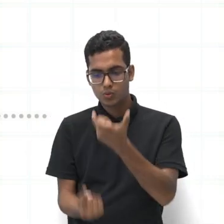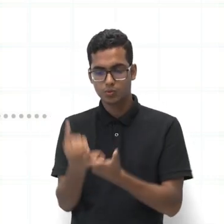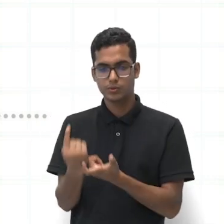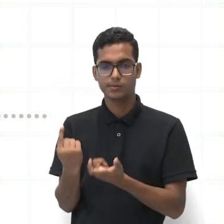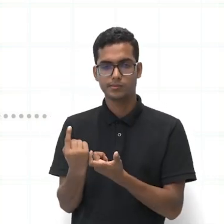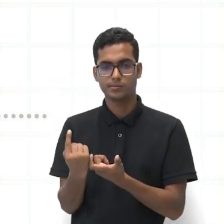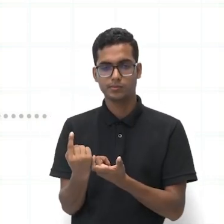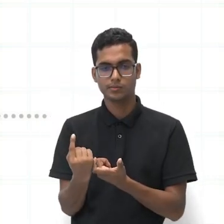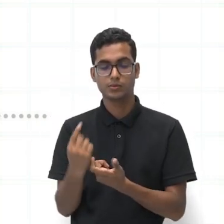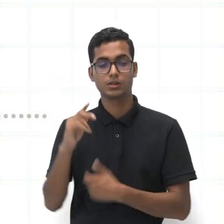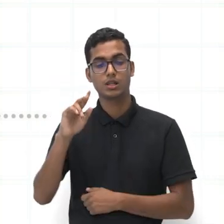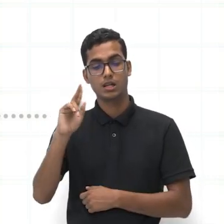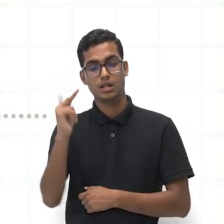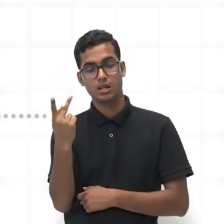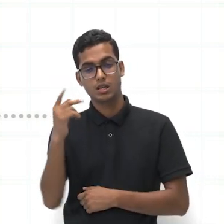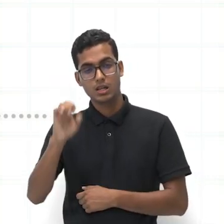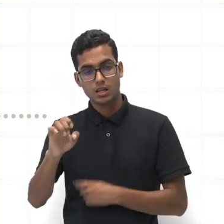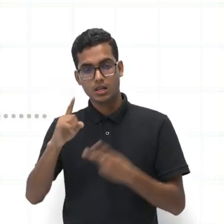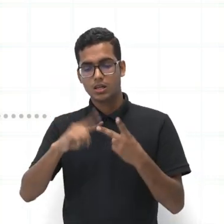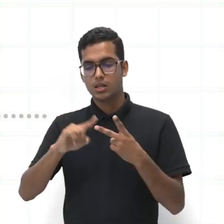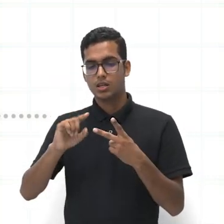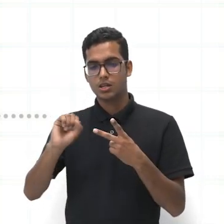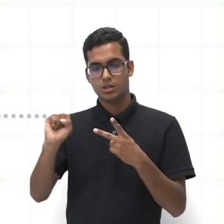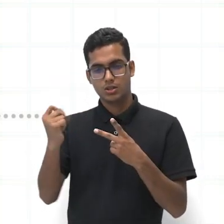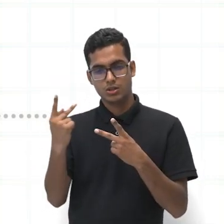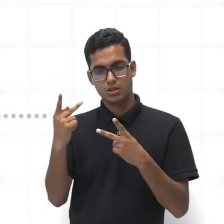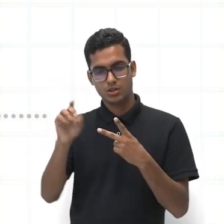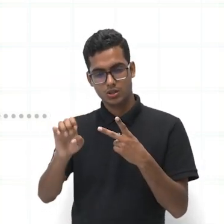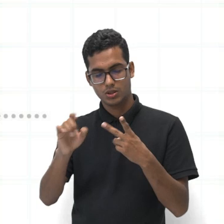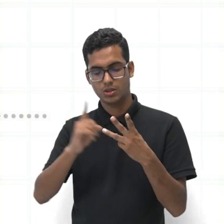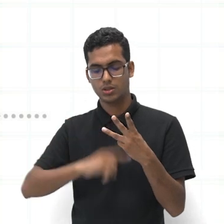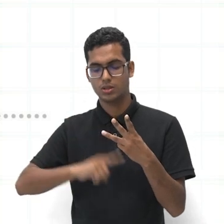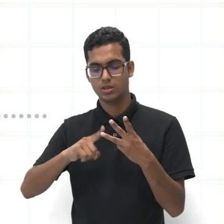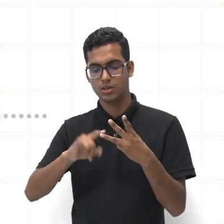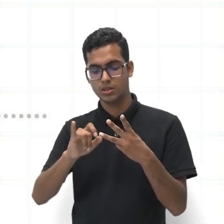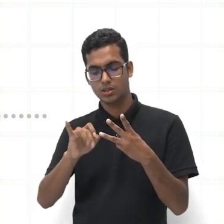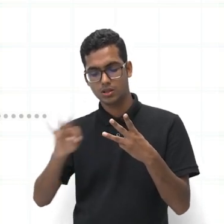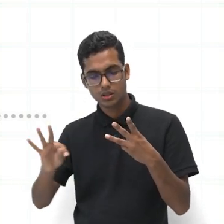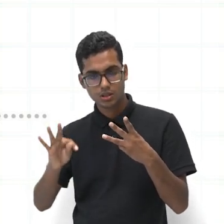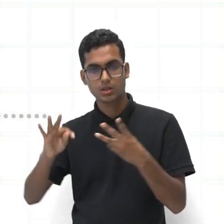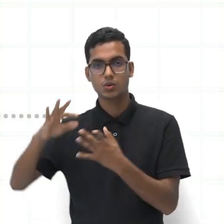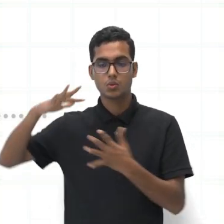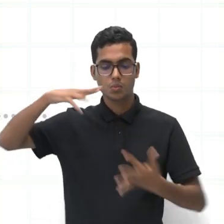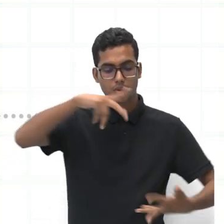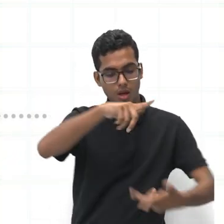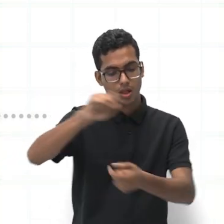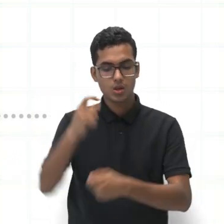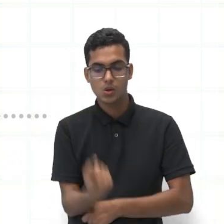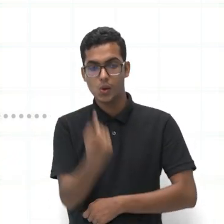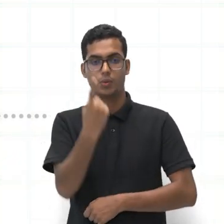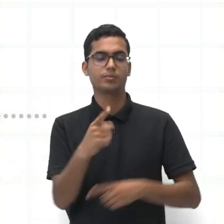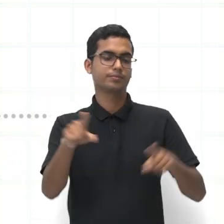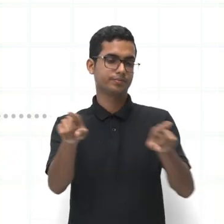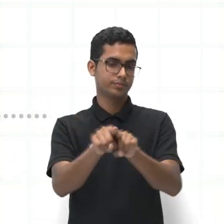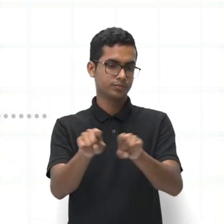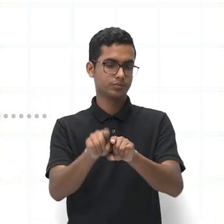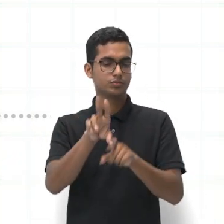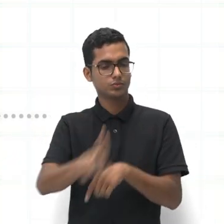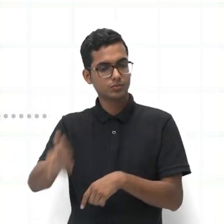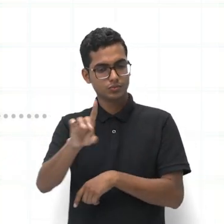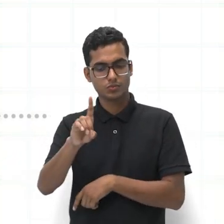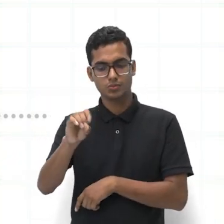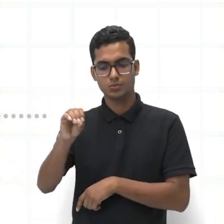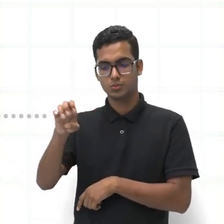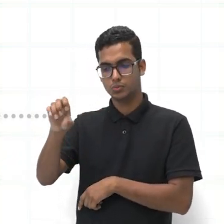pessoa. He, ele, uma única pessoa. Um planeta, por exemplo, é único, tá bom? Quando eu estiver falando